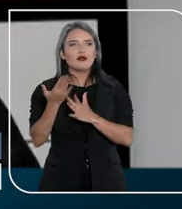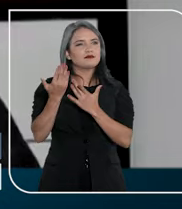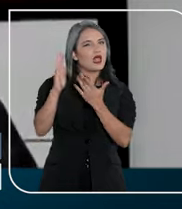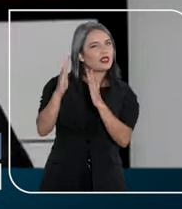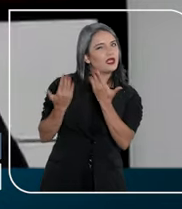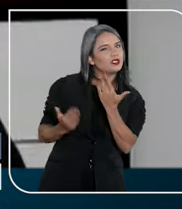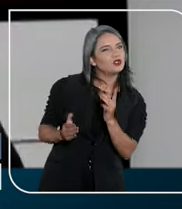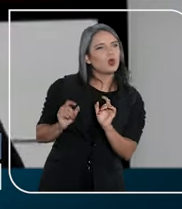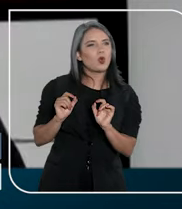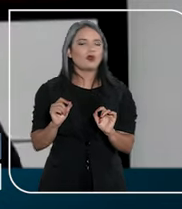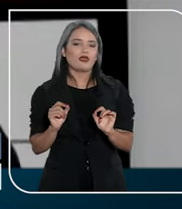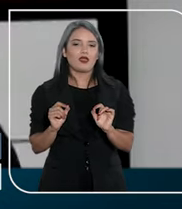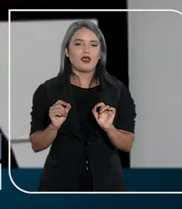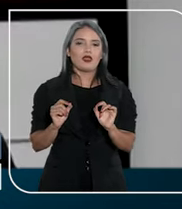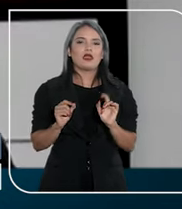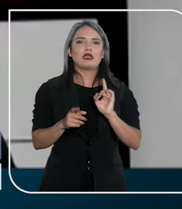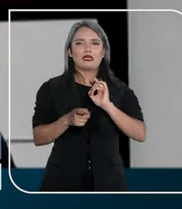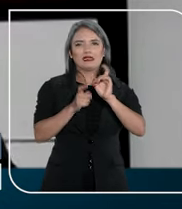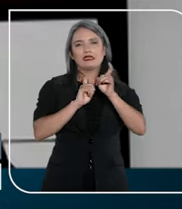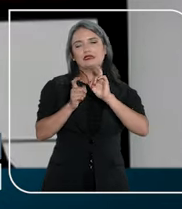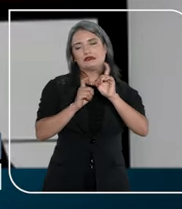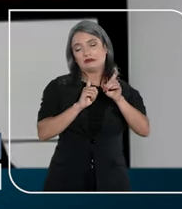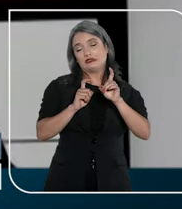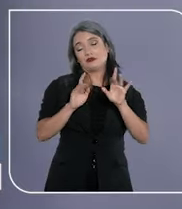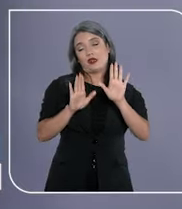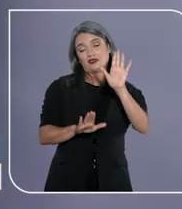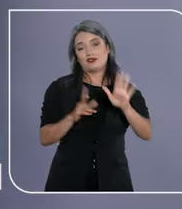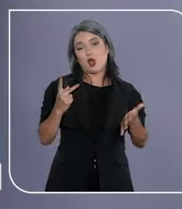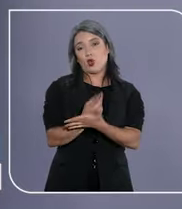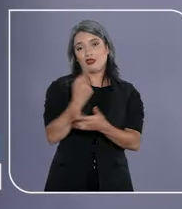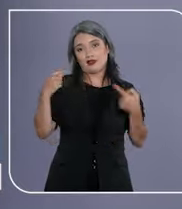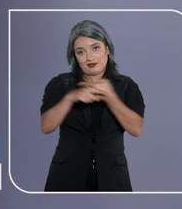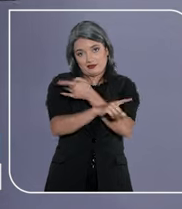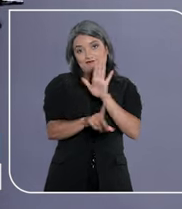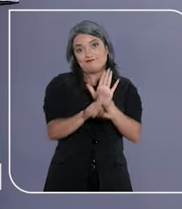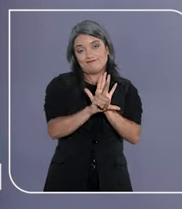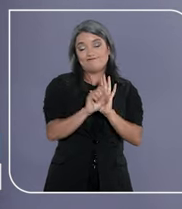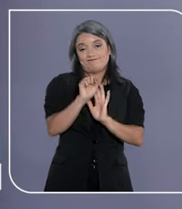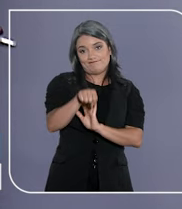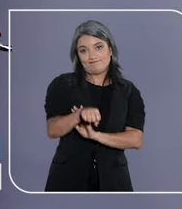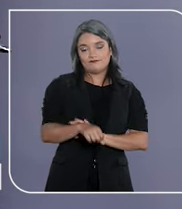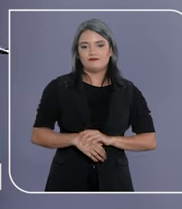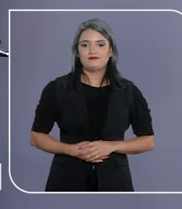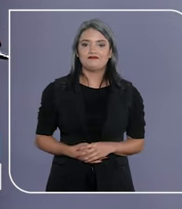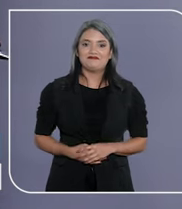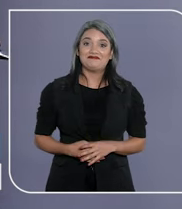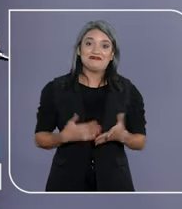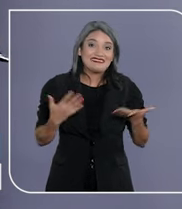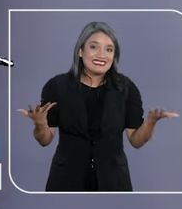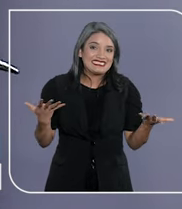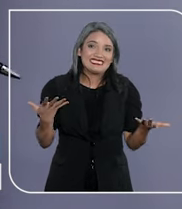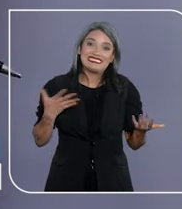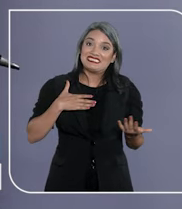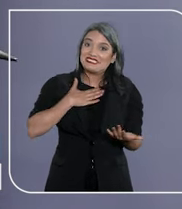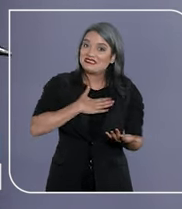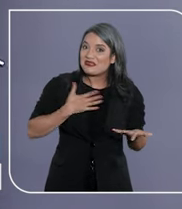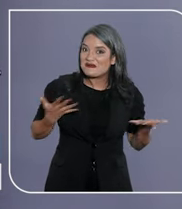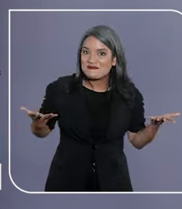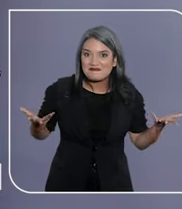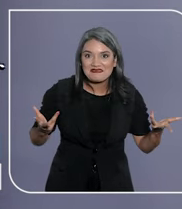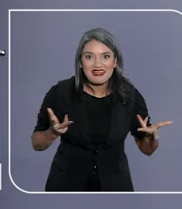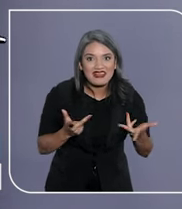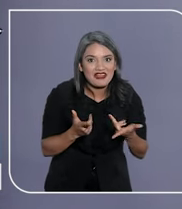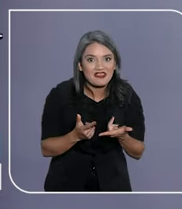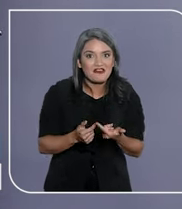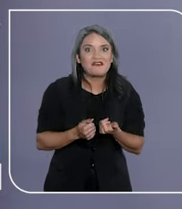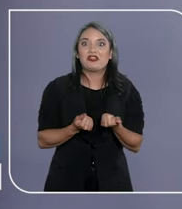em demasia a administração pratica, sim, ilegalidades. Bom, amei a nossa conversa de hoje, muito